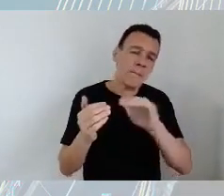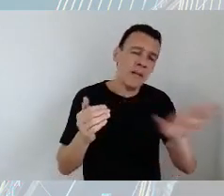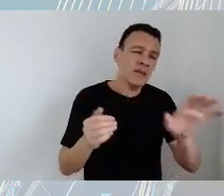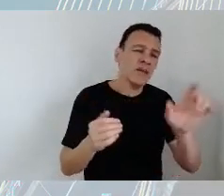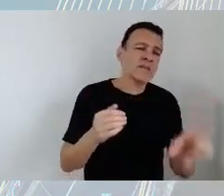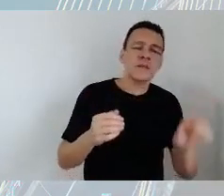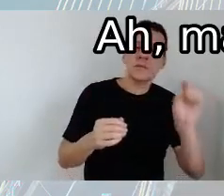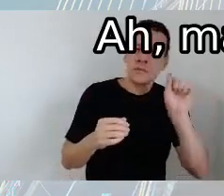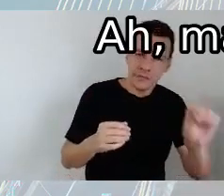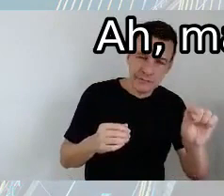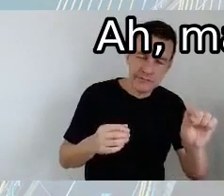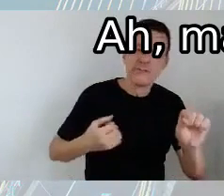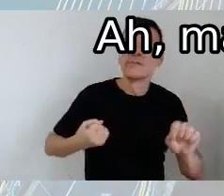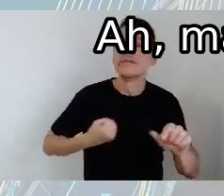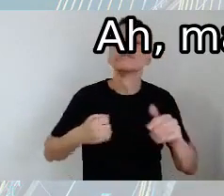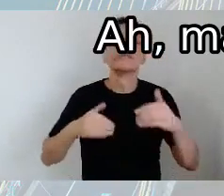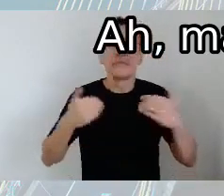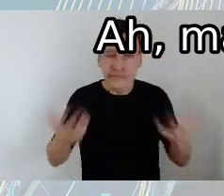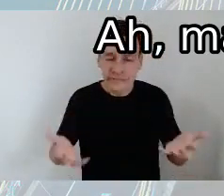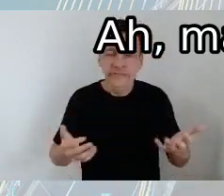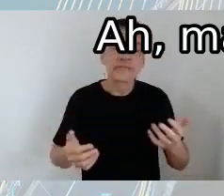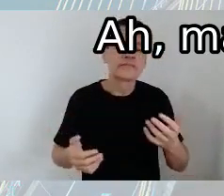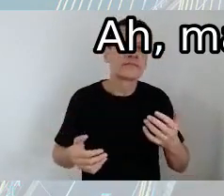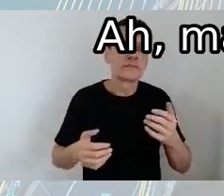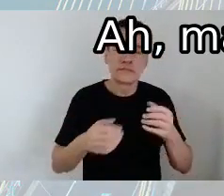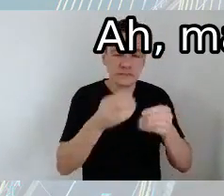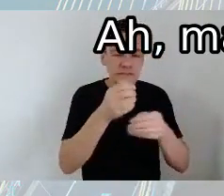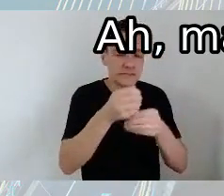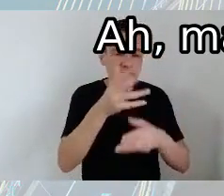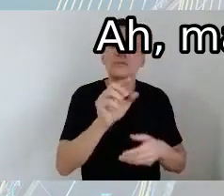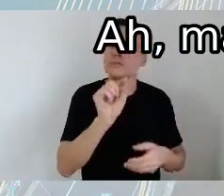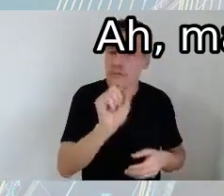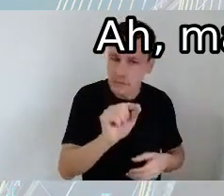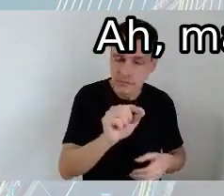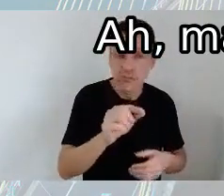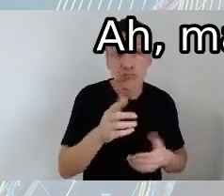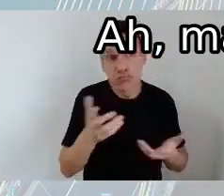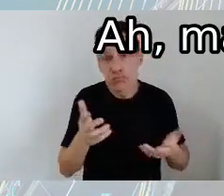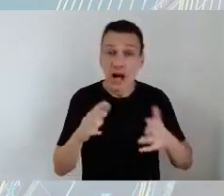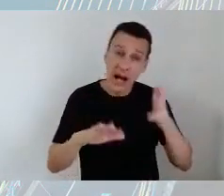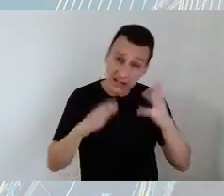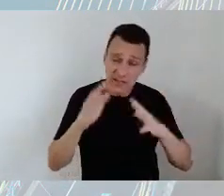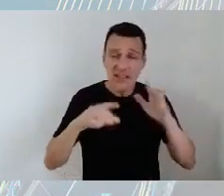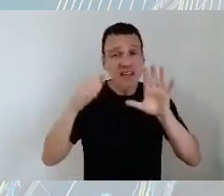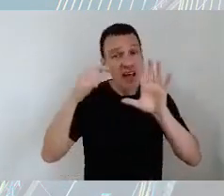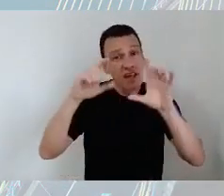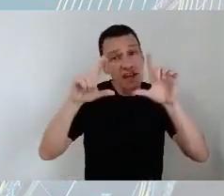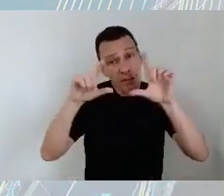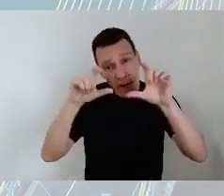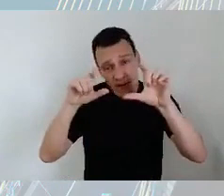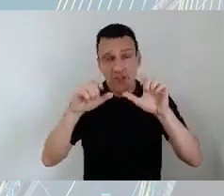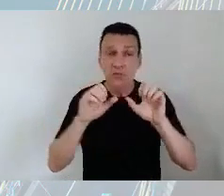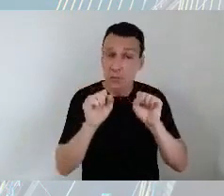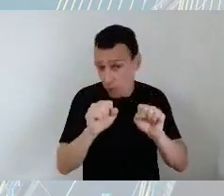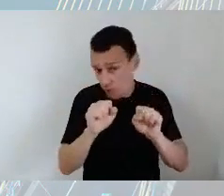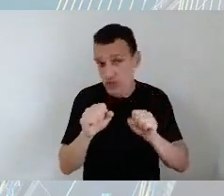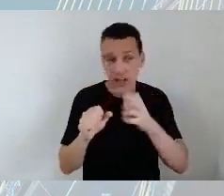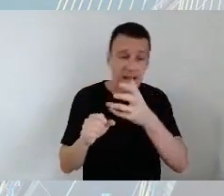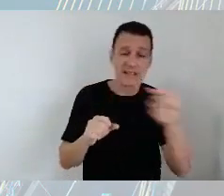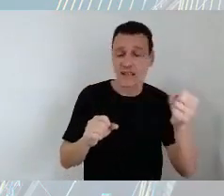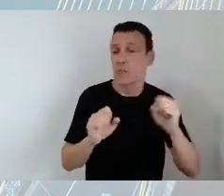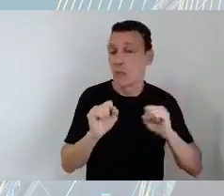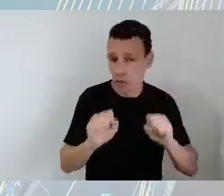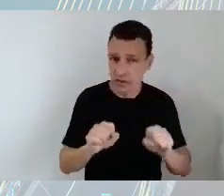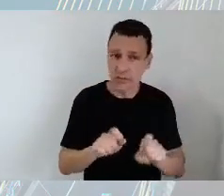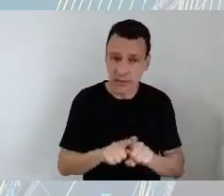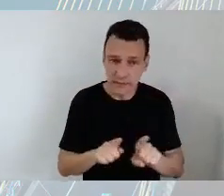corpo da mensagem. Mas tem uma imagem, pode ter um parâmetro de mídia também. A sua aplicação ela recebe isso e tem que responder